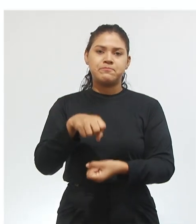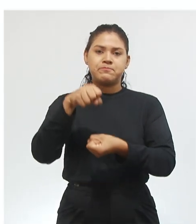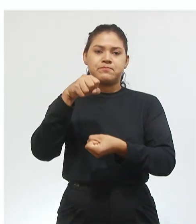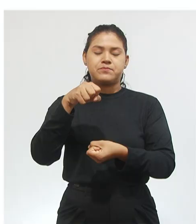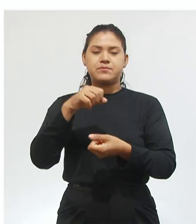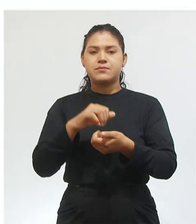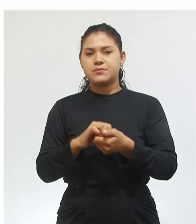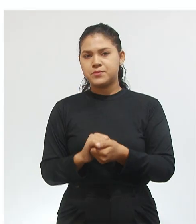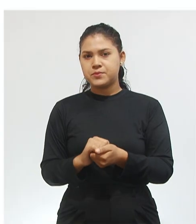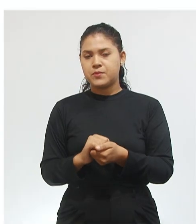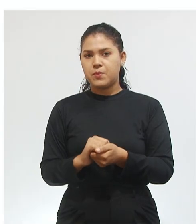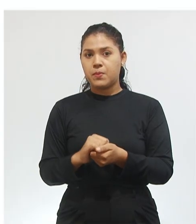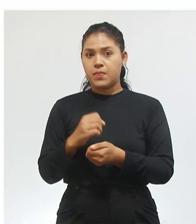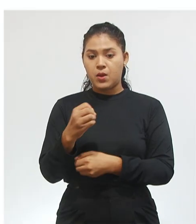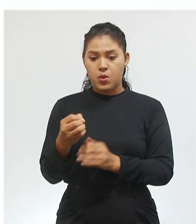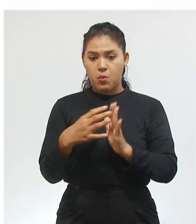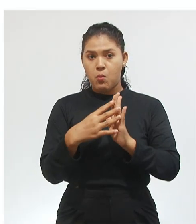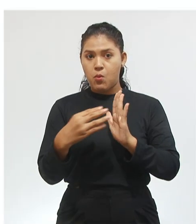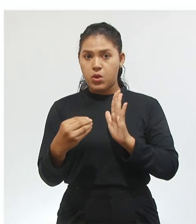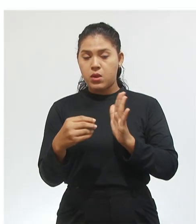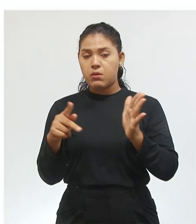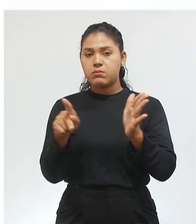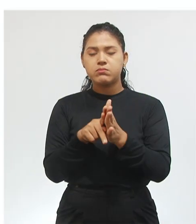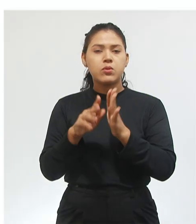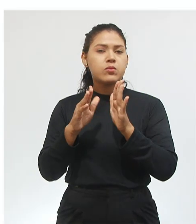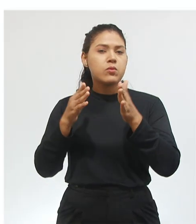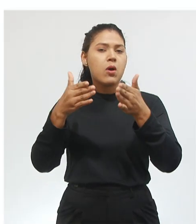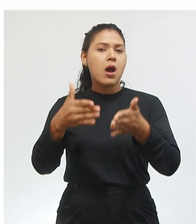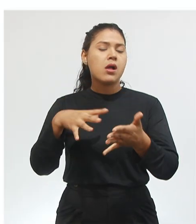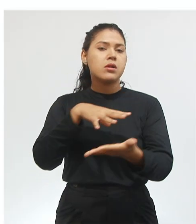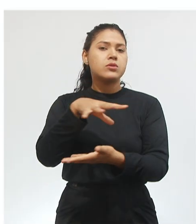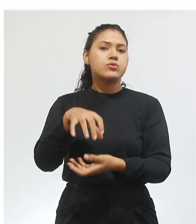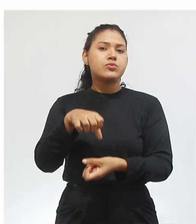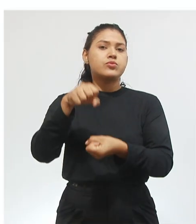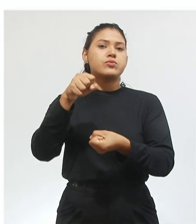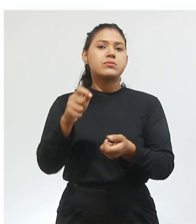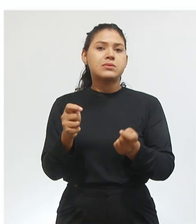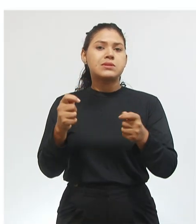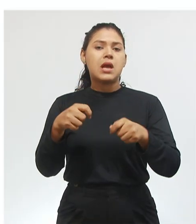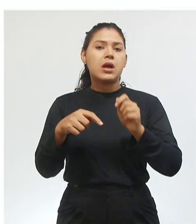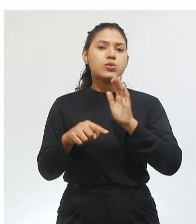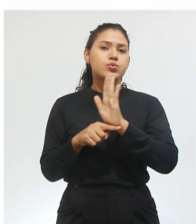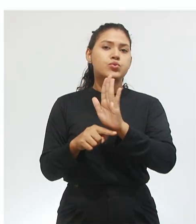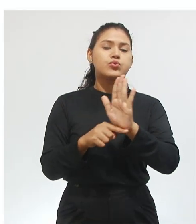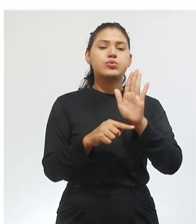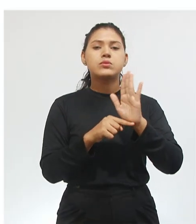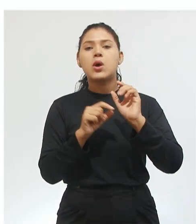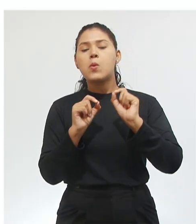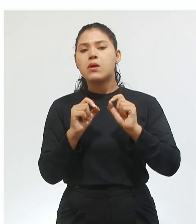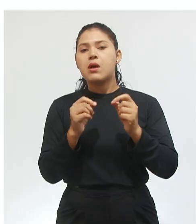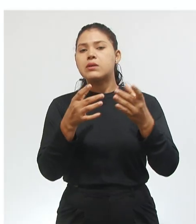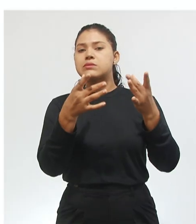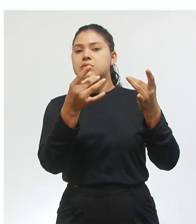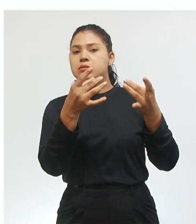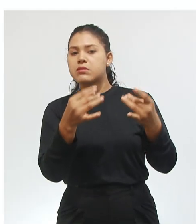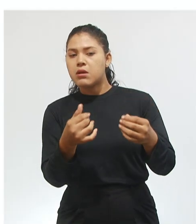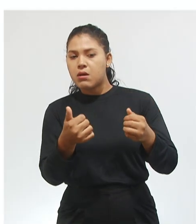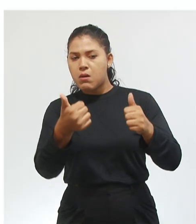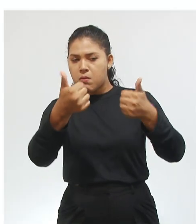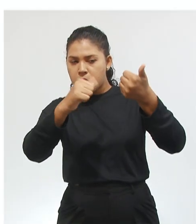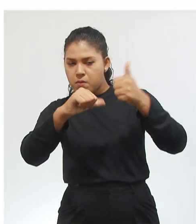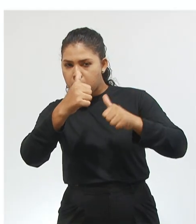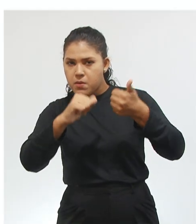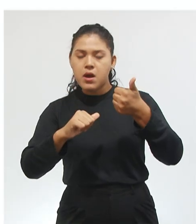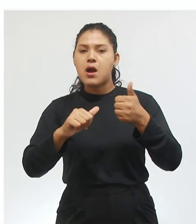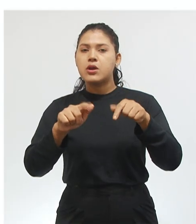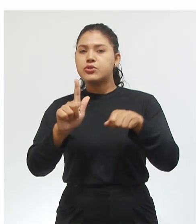modelo de negócio para a sustentabilidade ele ajuda a descrever analisar